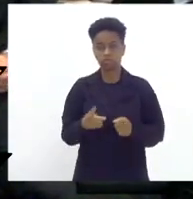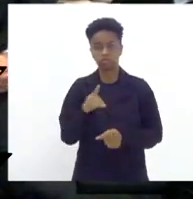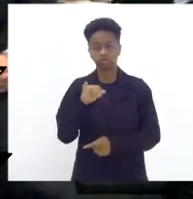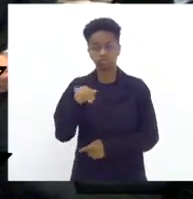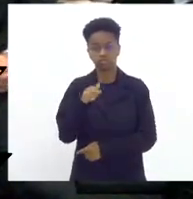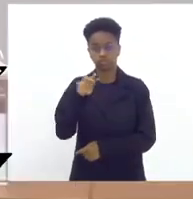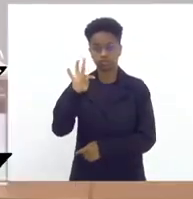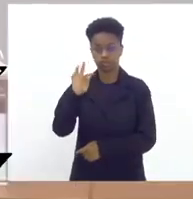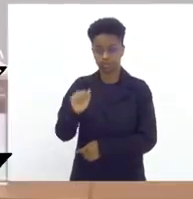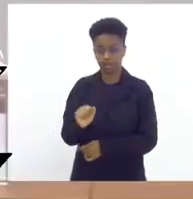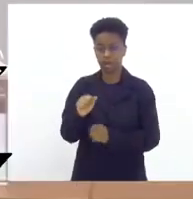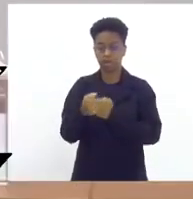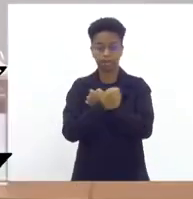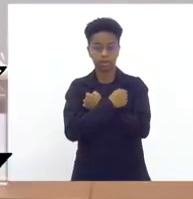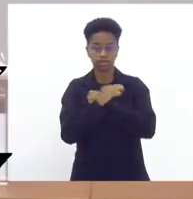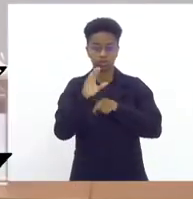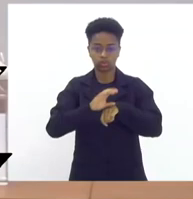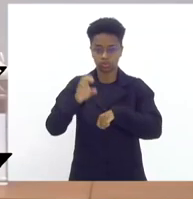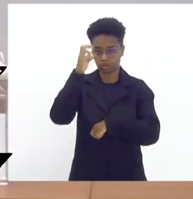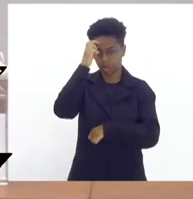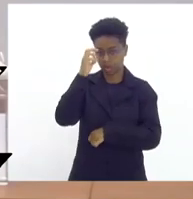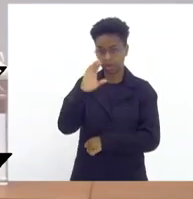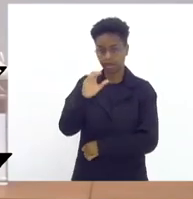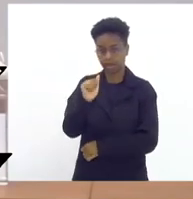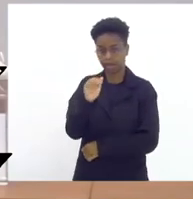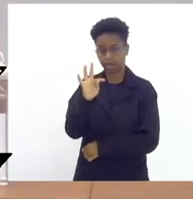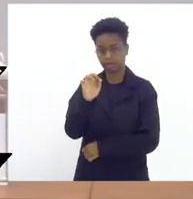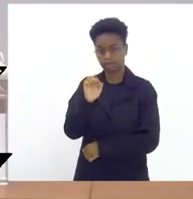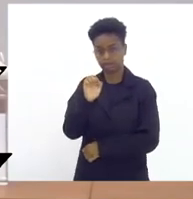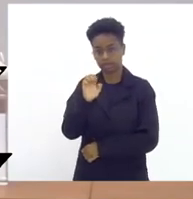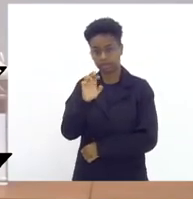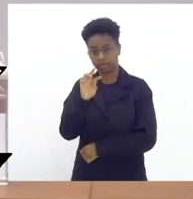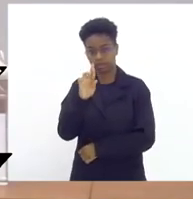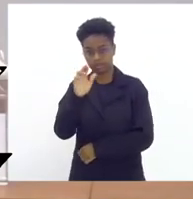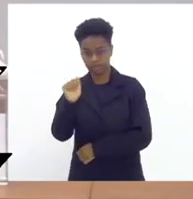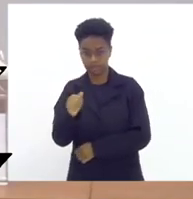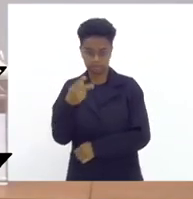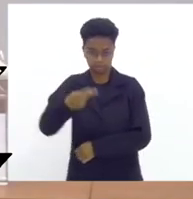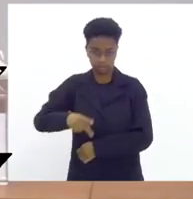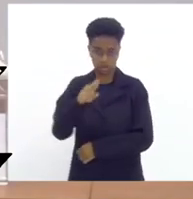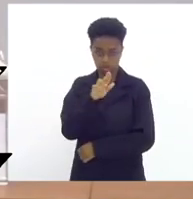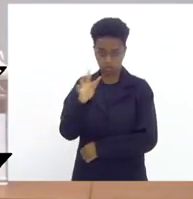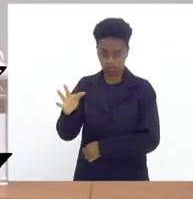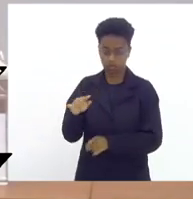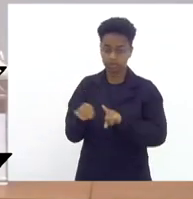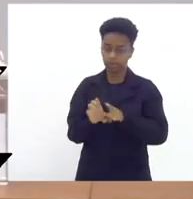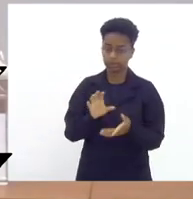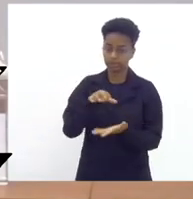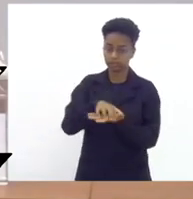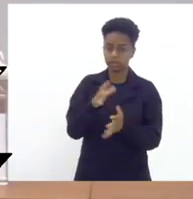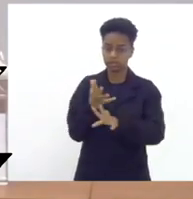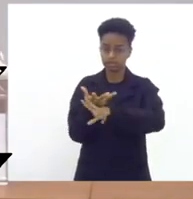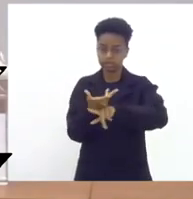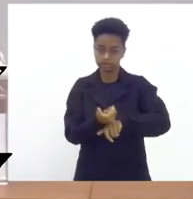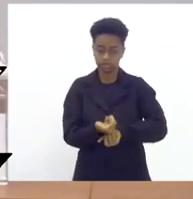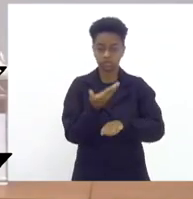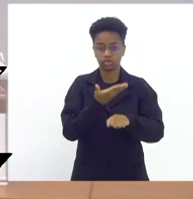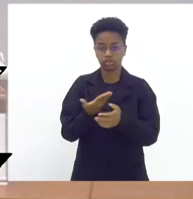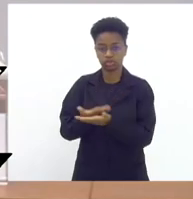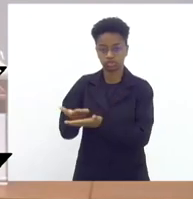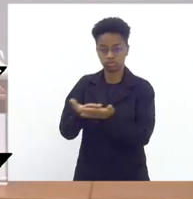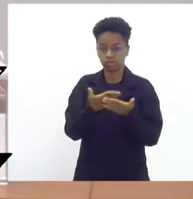abraço cultural catedra Sérgio Vieira de Melo da UFF Núcleo interdisciplinar de Estudos